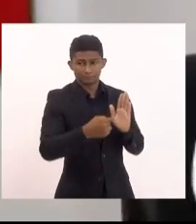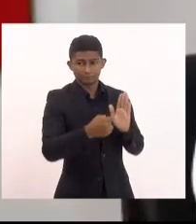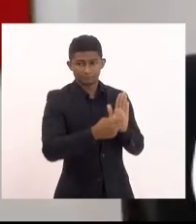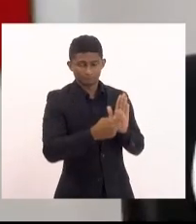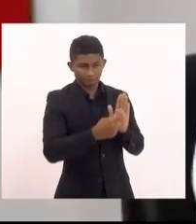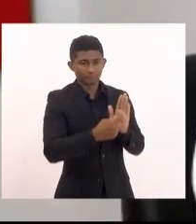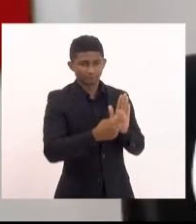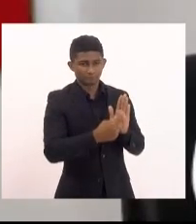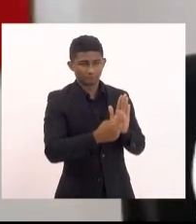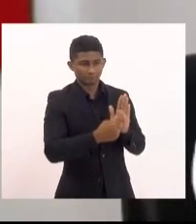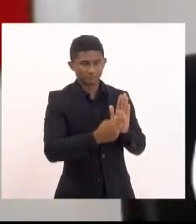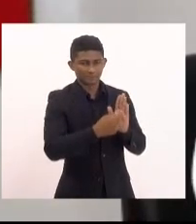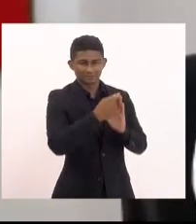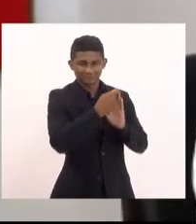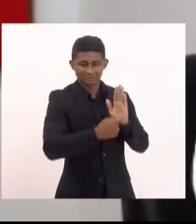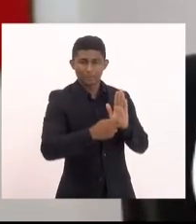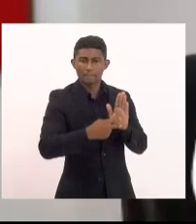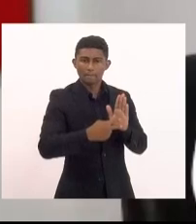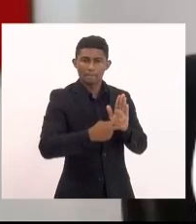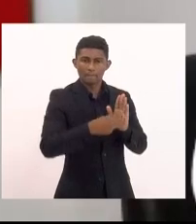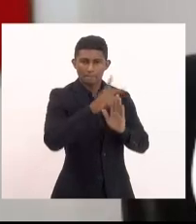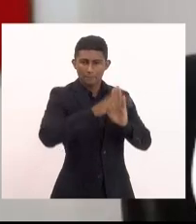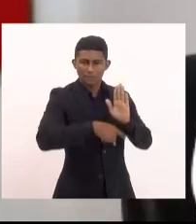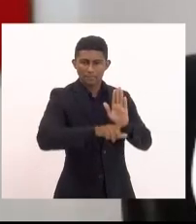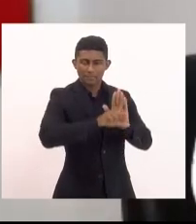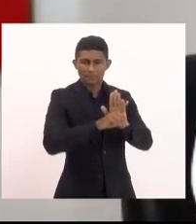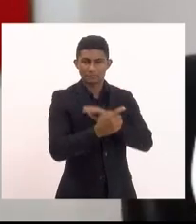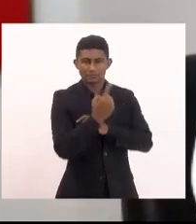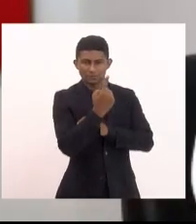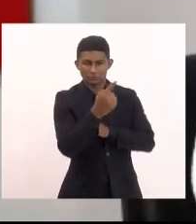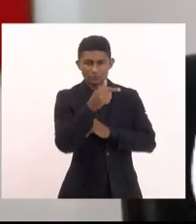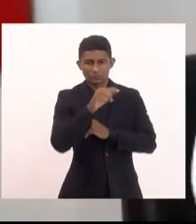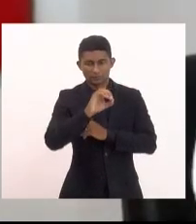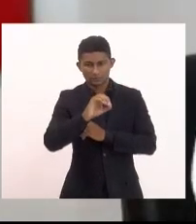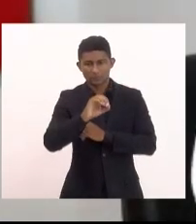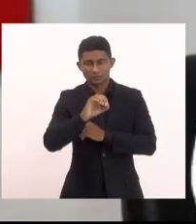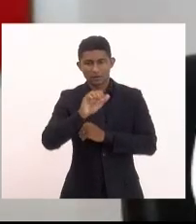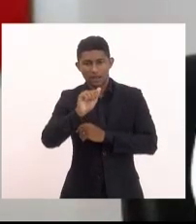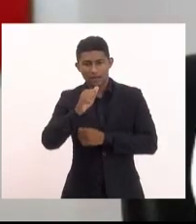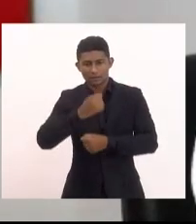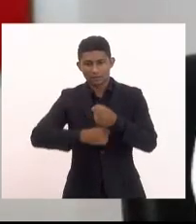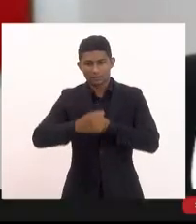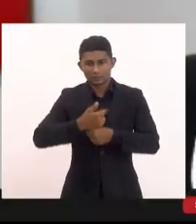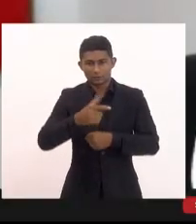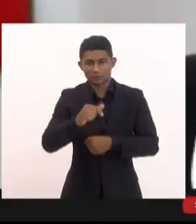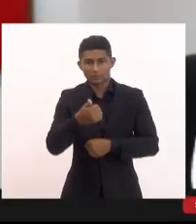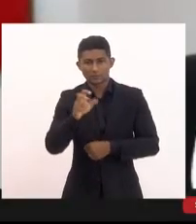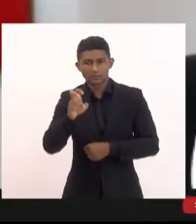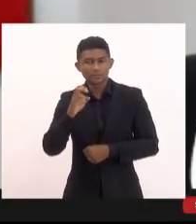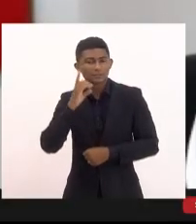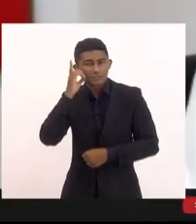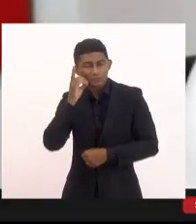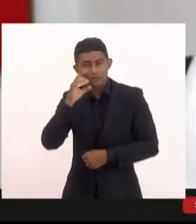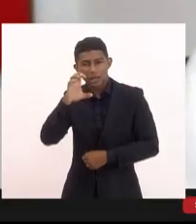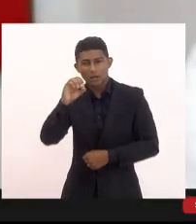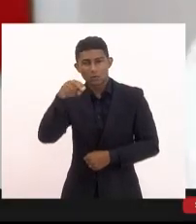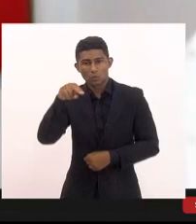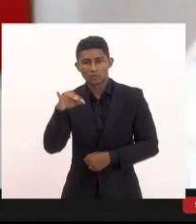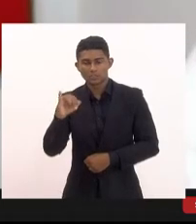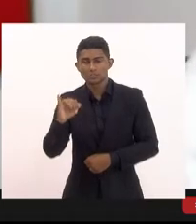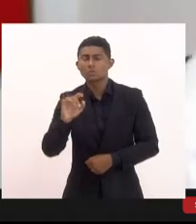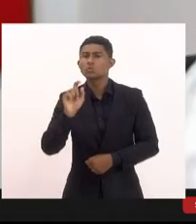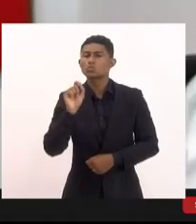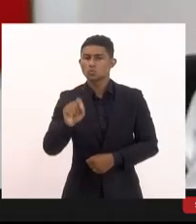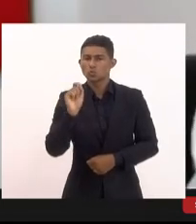redação do vencido. Projeto de lei 170-A de 15, de autoria do deputado Conte Bittencourt. Dispõe sobre o Programa Estadual